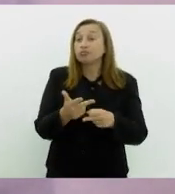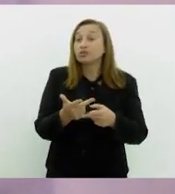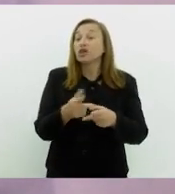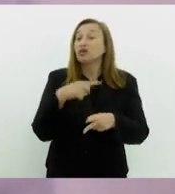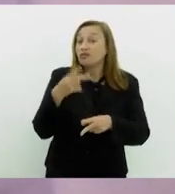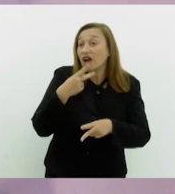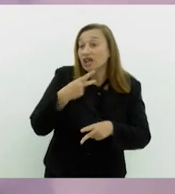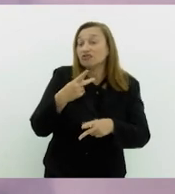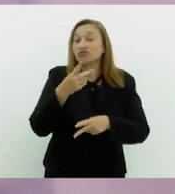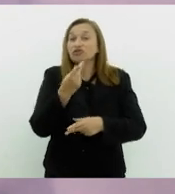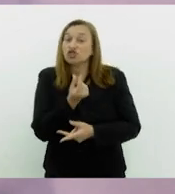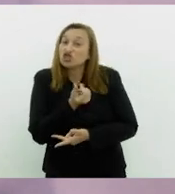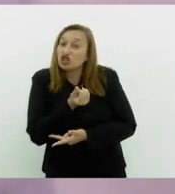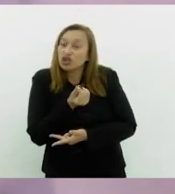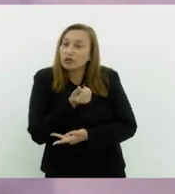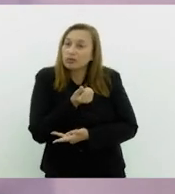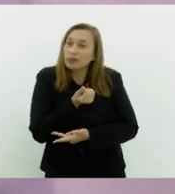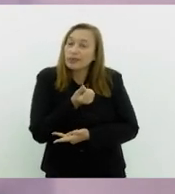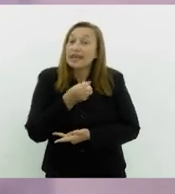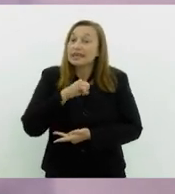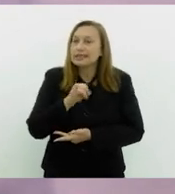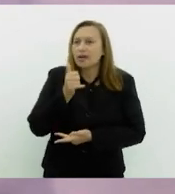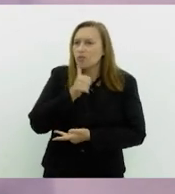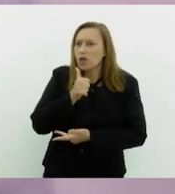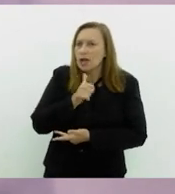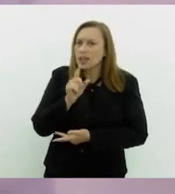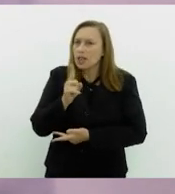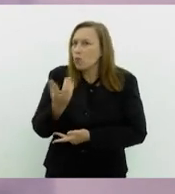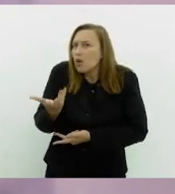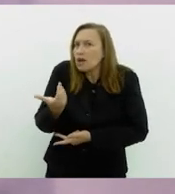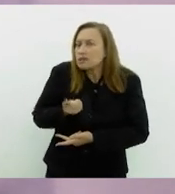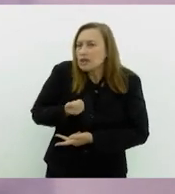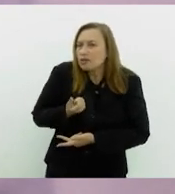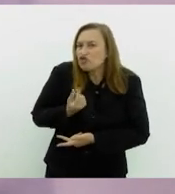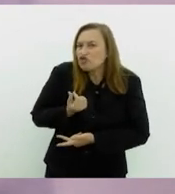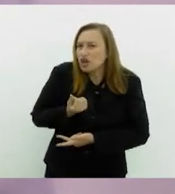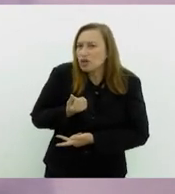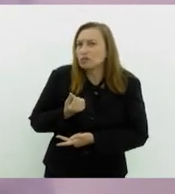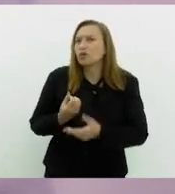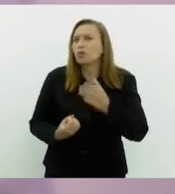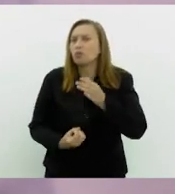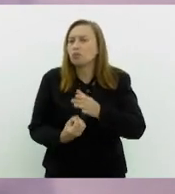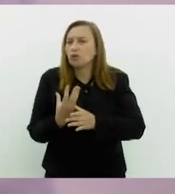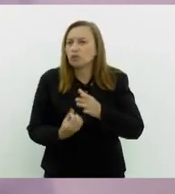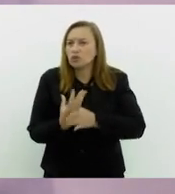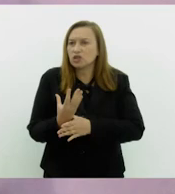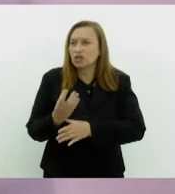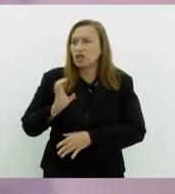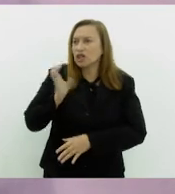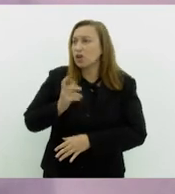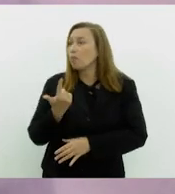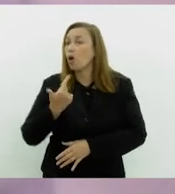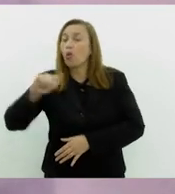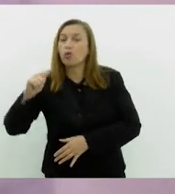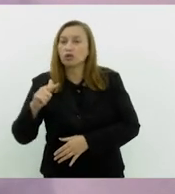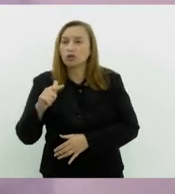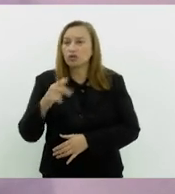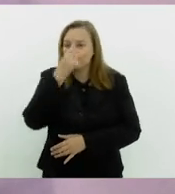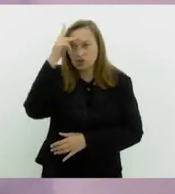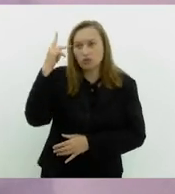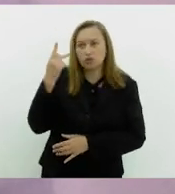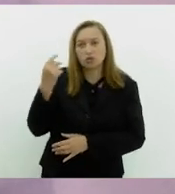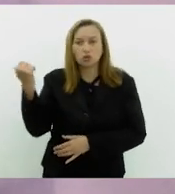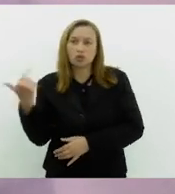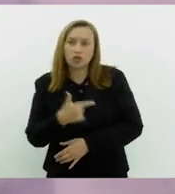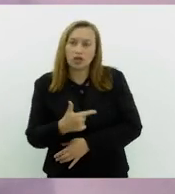falando de dinheiro. E se essas mulheres não estão recebendo, elas estão produzindo riquezas para outros lugares que não para elas.